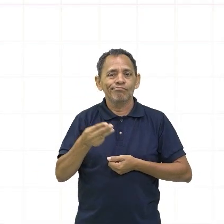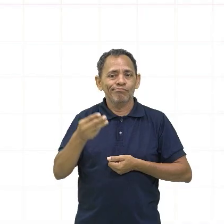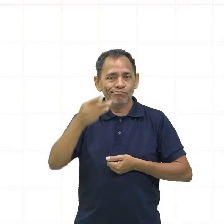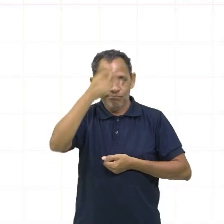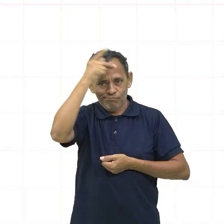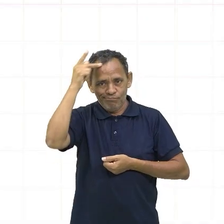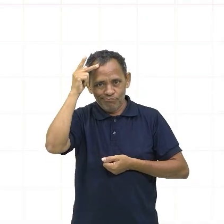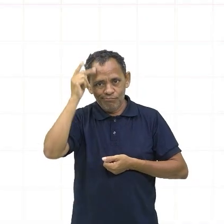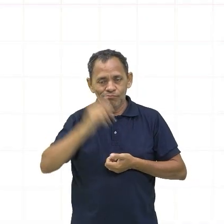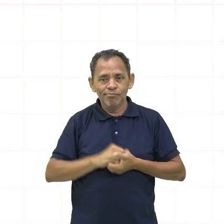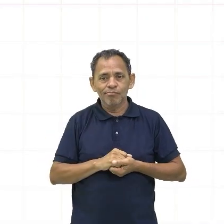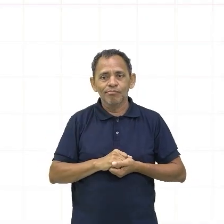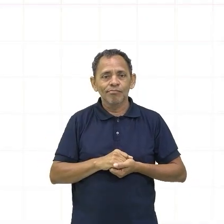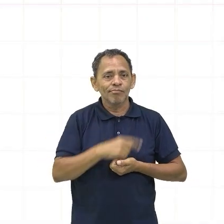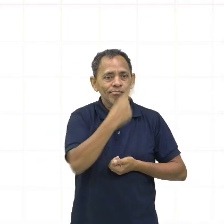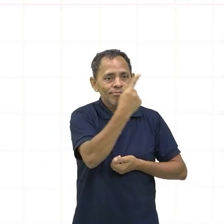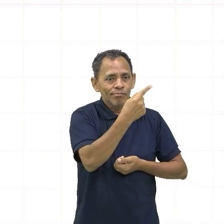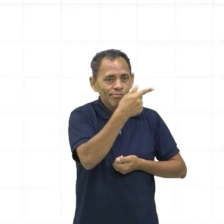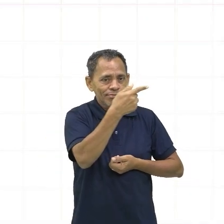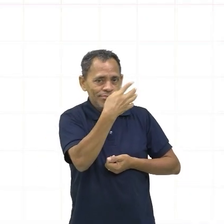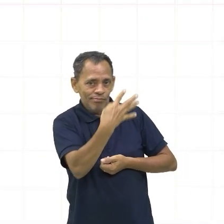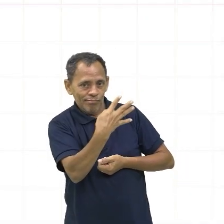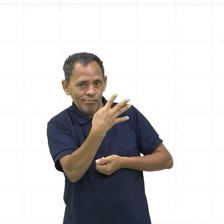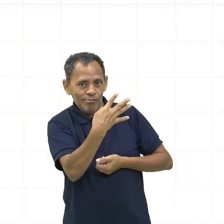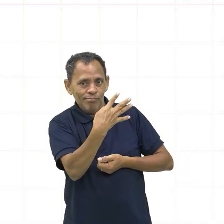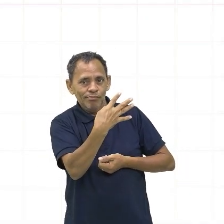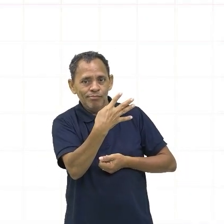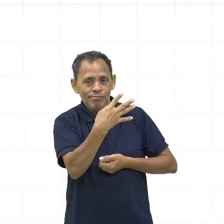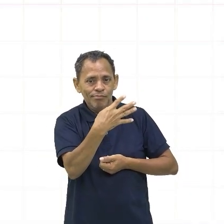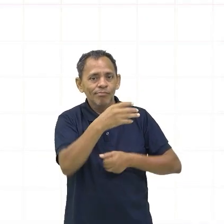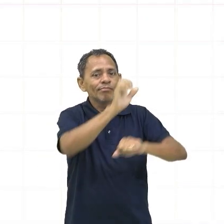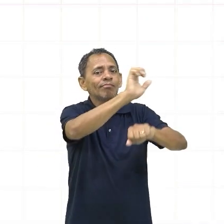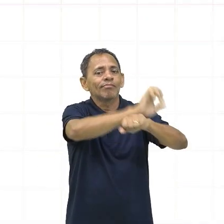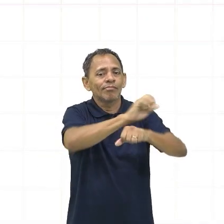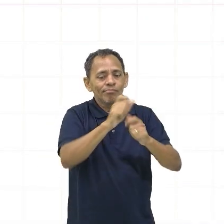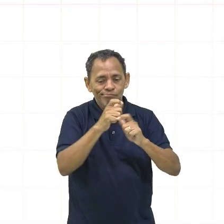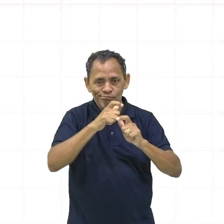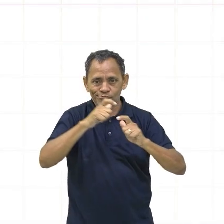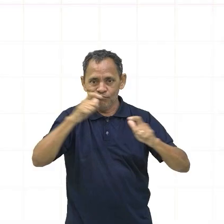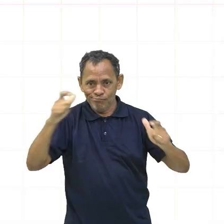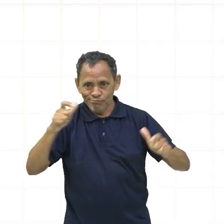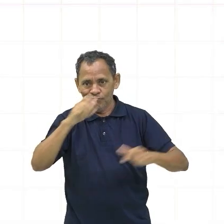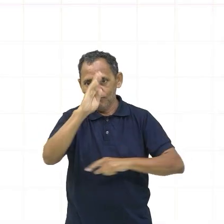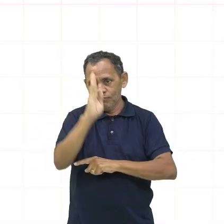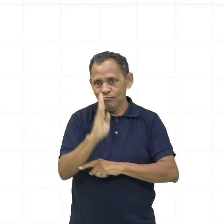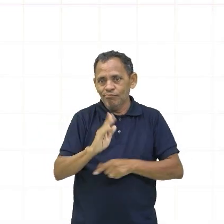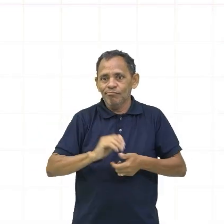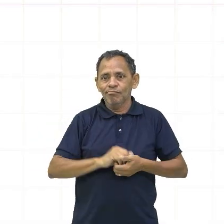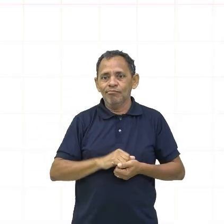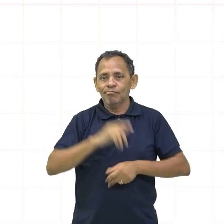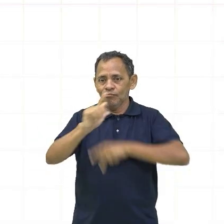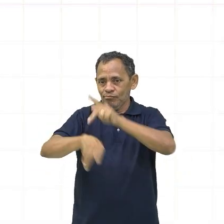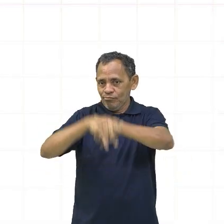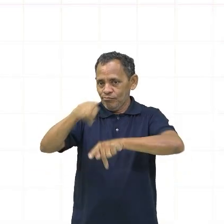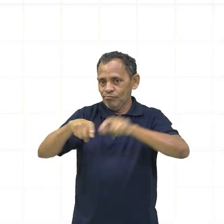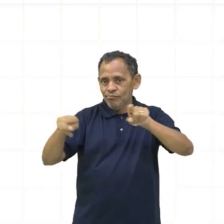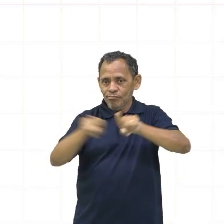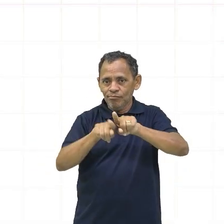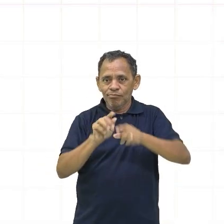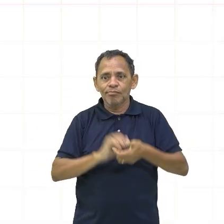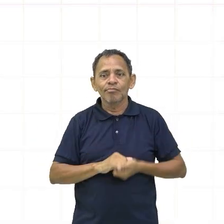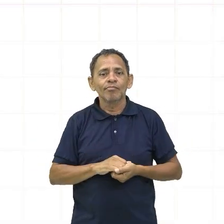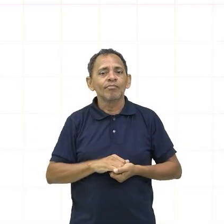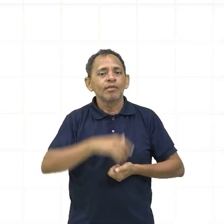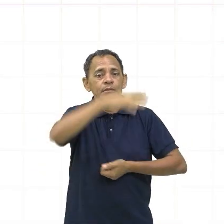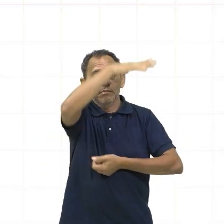ele seja o 14º estado mais populoso do Brasil. E aí nós temos Manaus, a capital